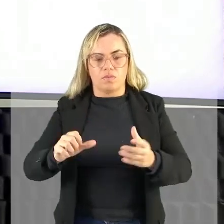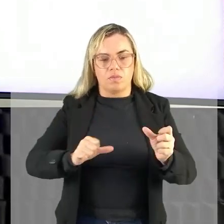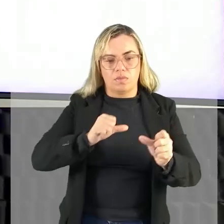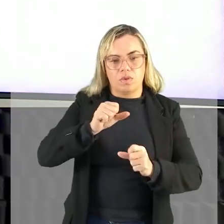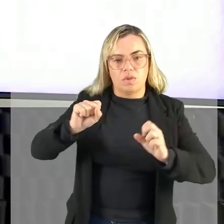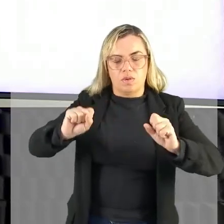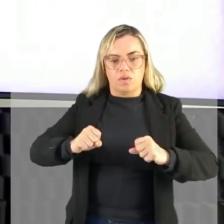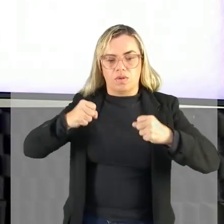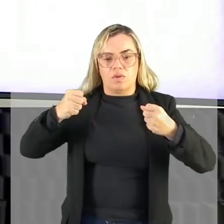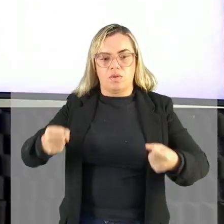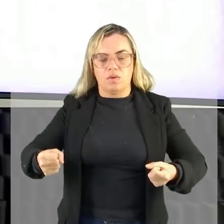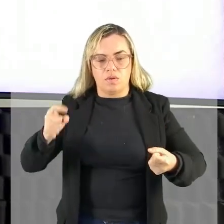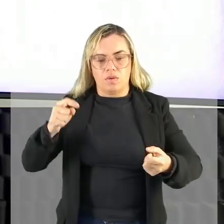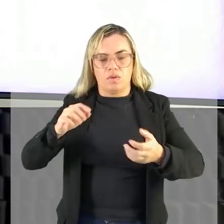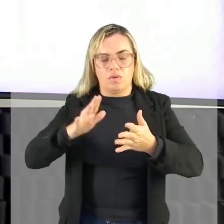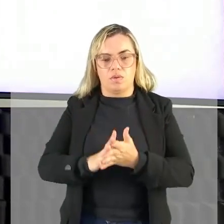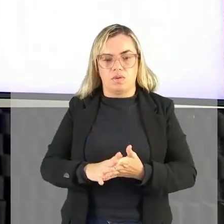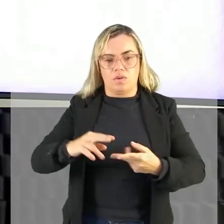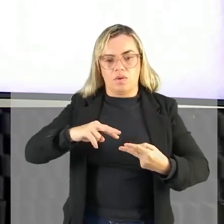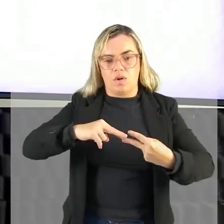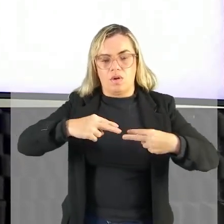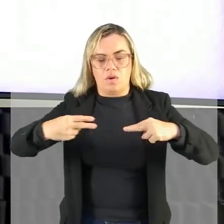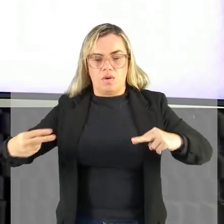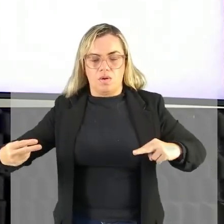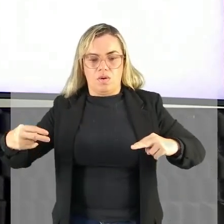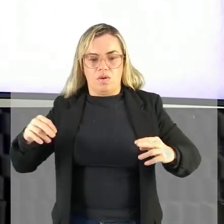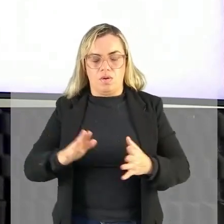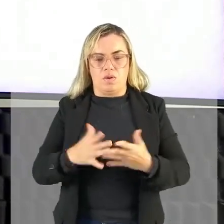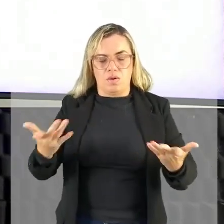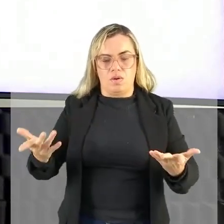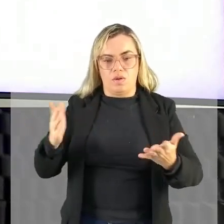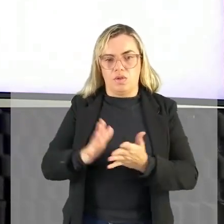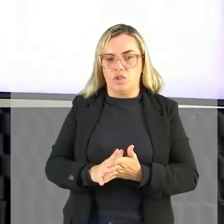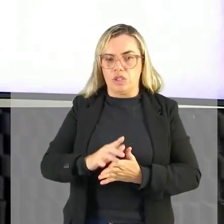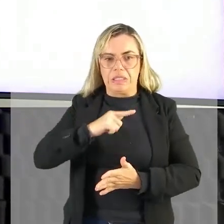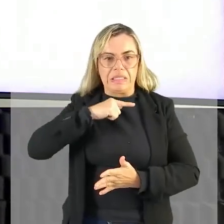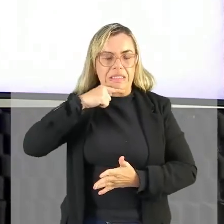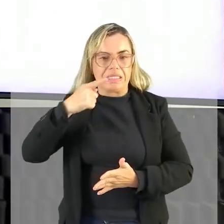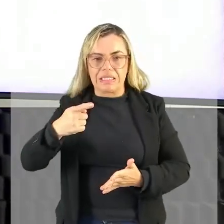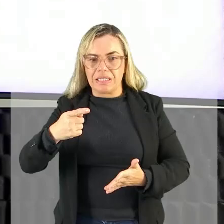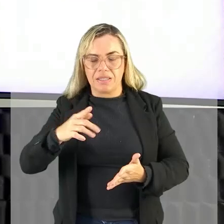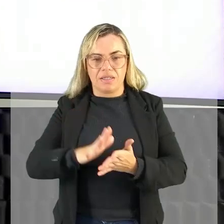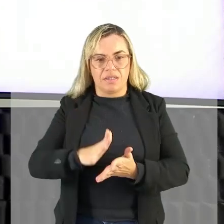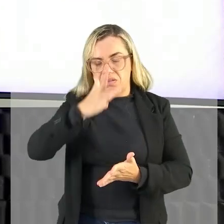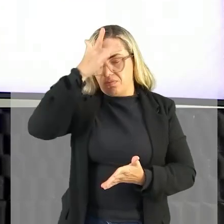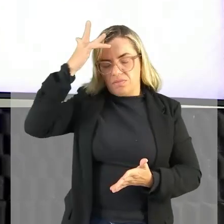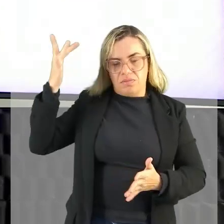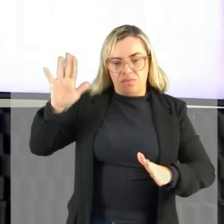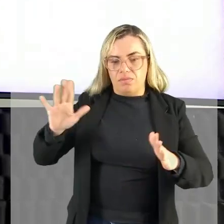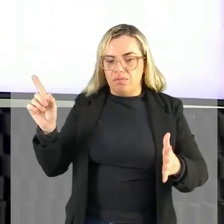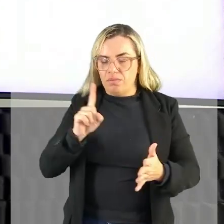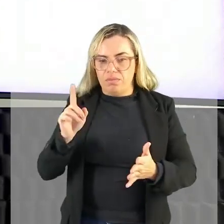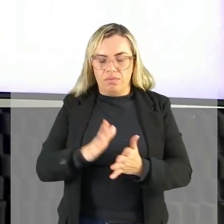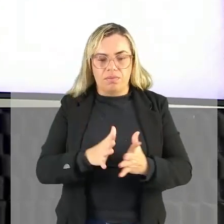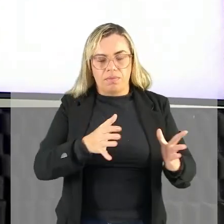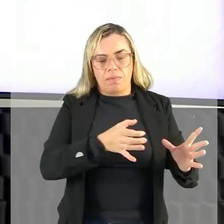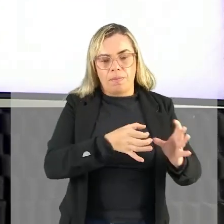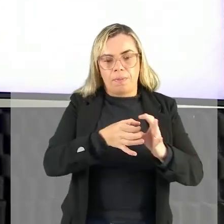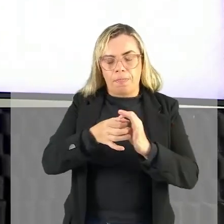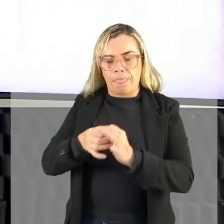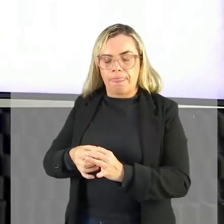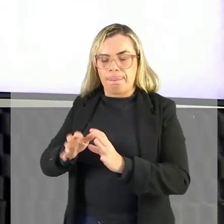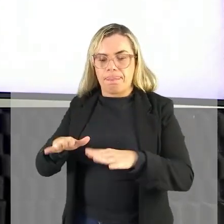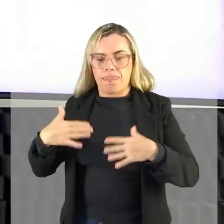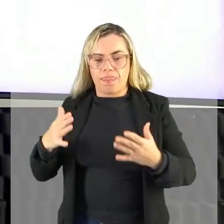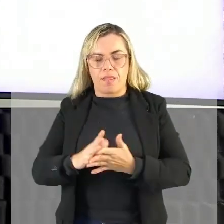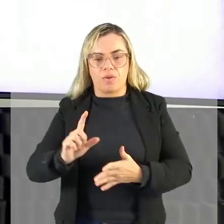o poder de modificar a genética, né, de ninguém, né, assim, não nesse contexto aqui, né?